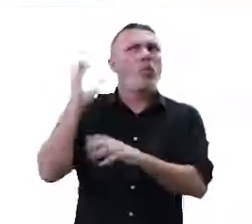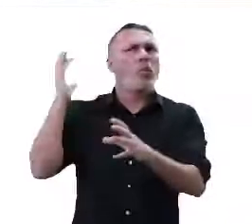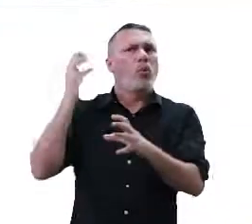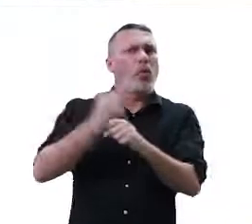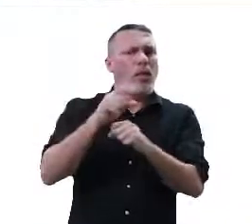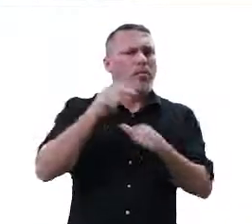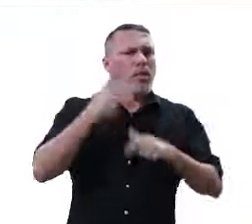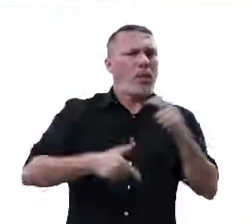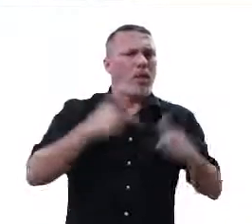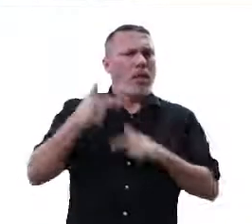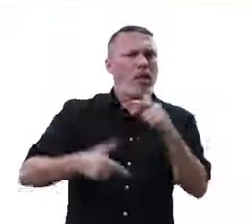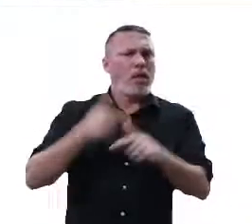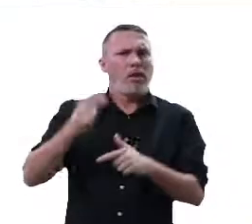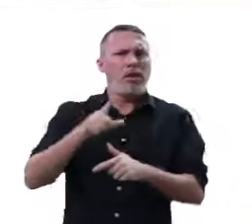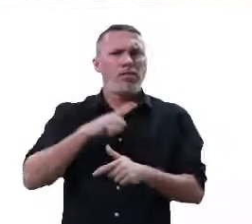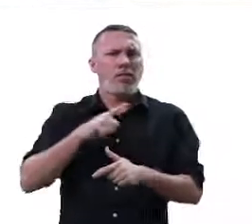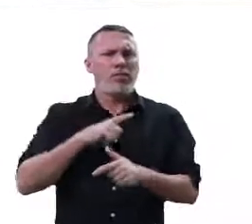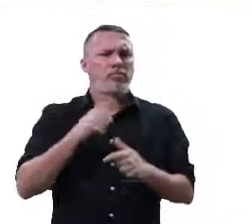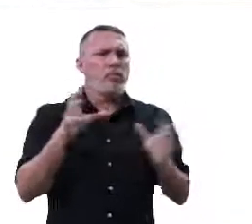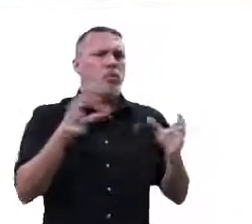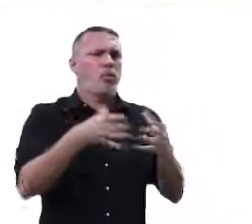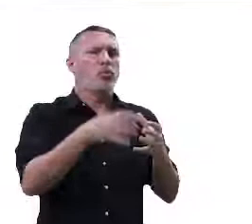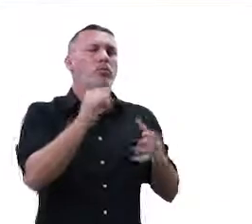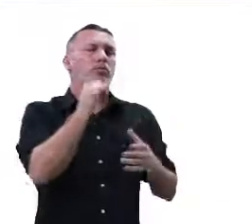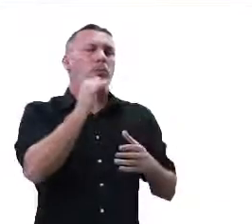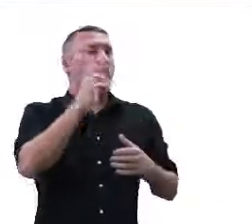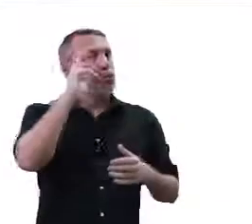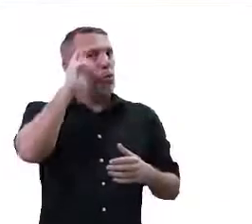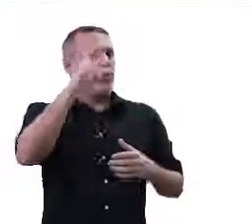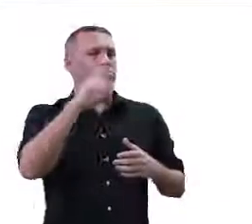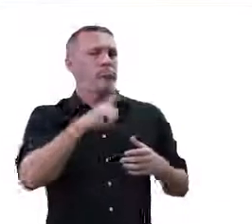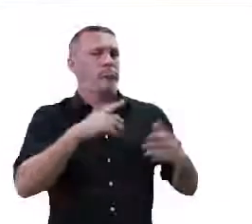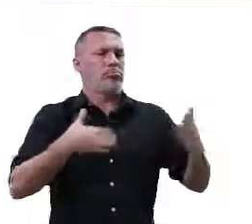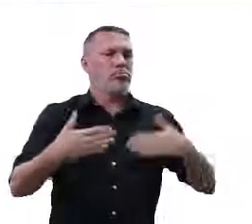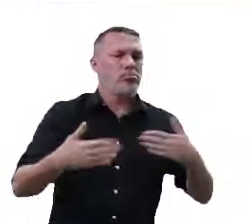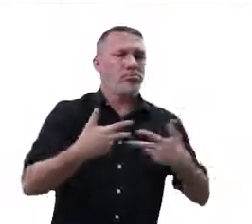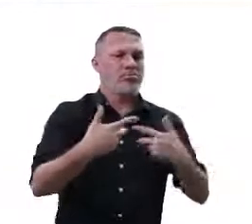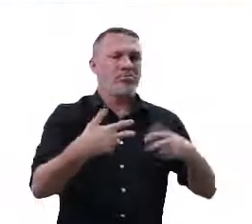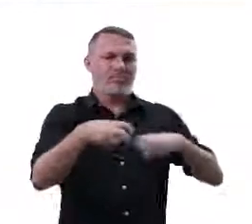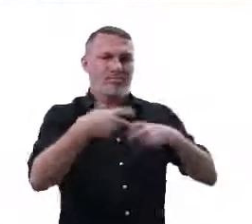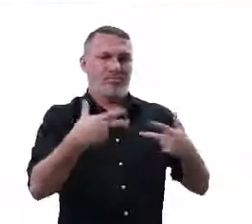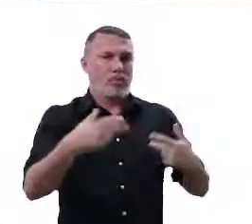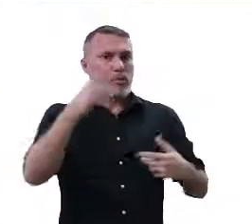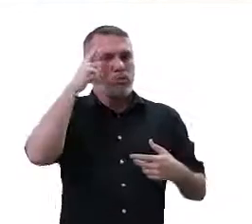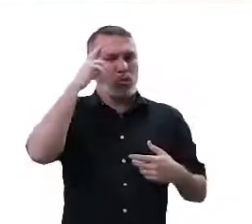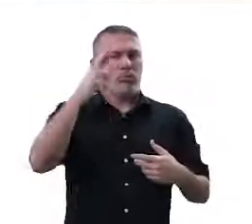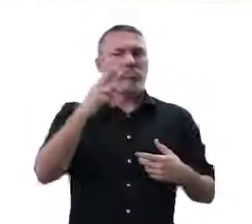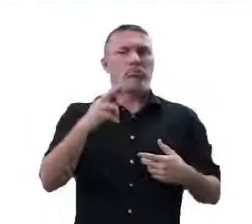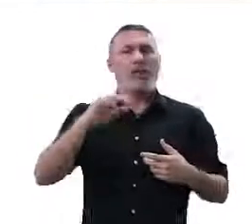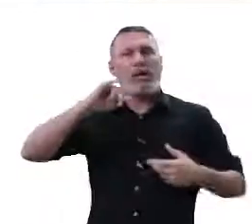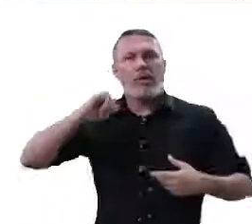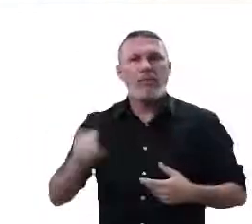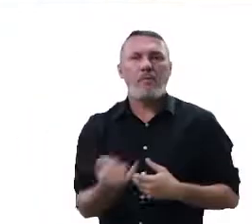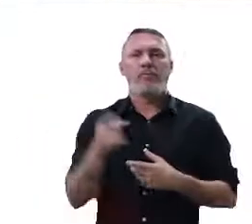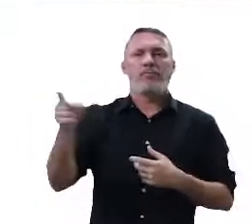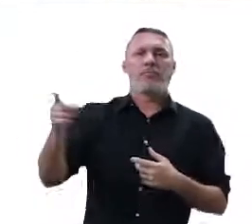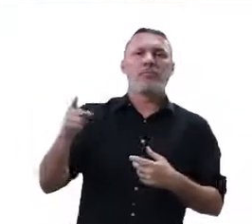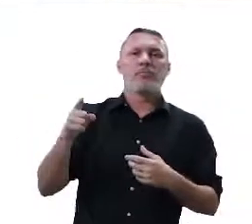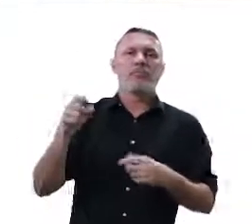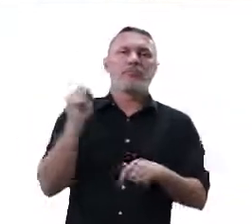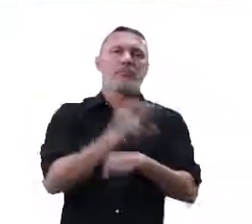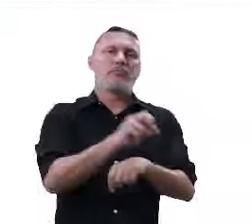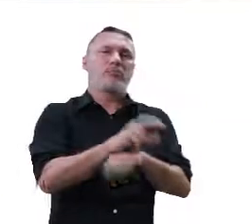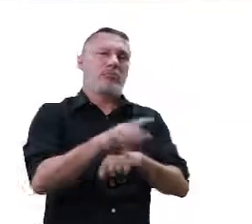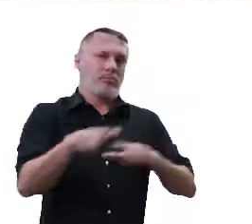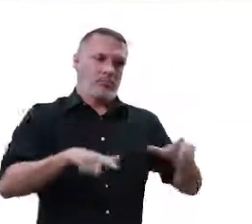Mais-valia é aquela quantidade de trabalho que é apropriada pelo dono dos meios de produção. Então, como eu já havia posto,